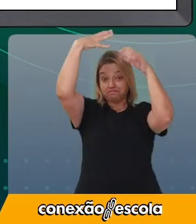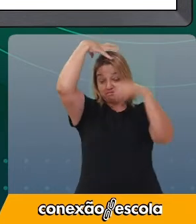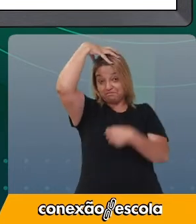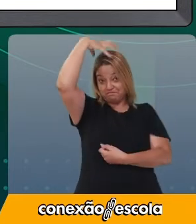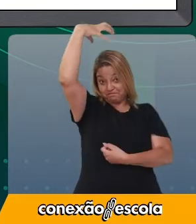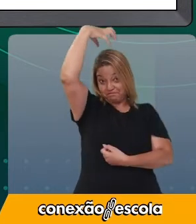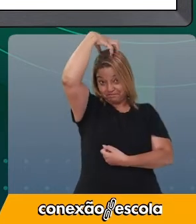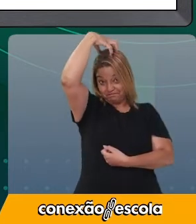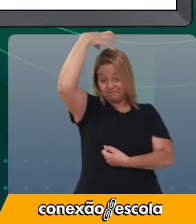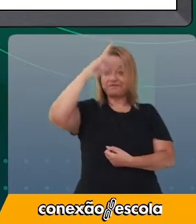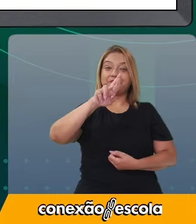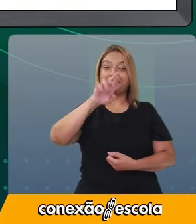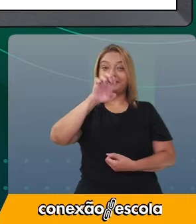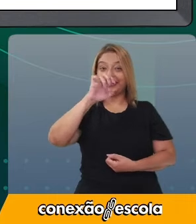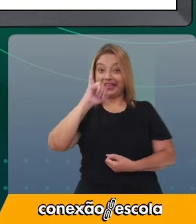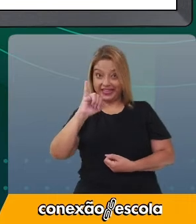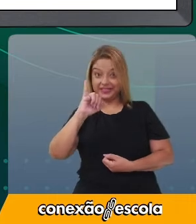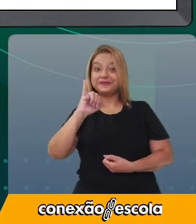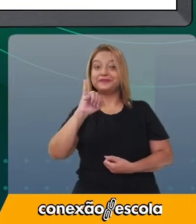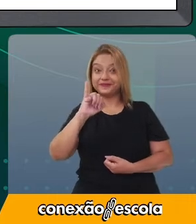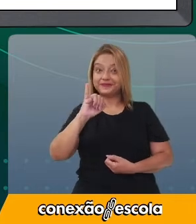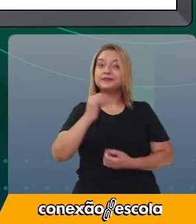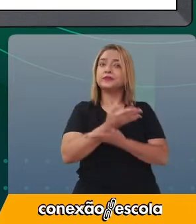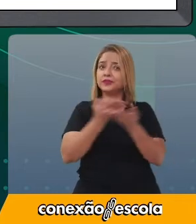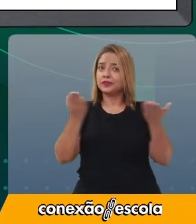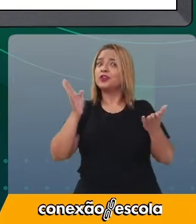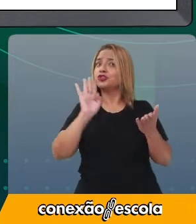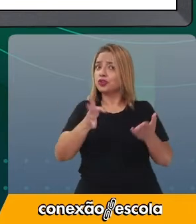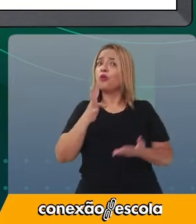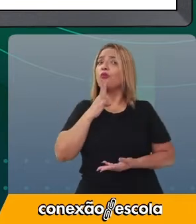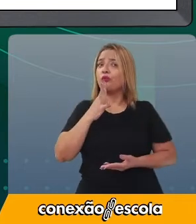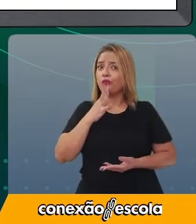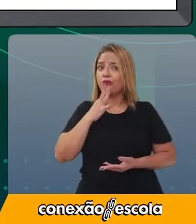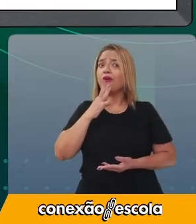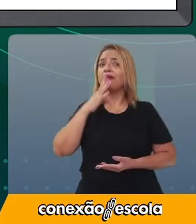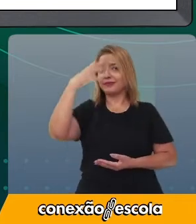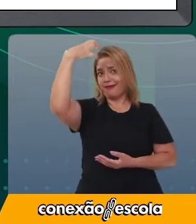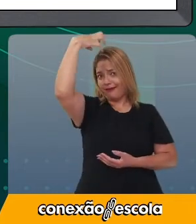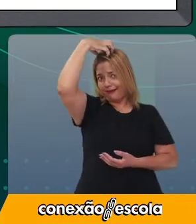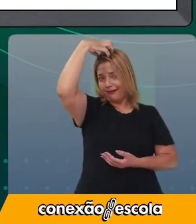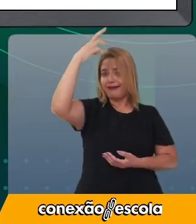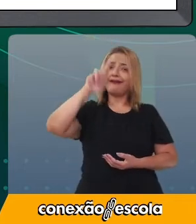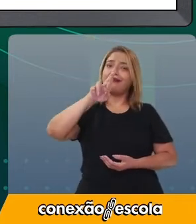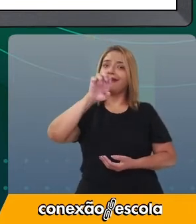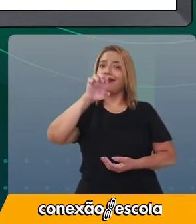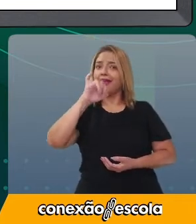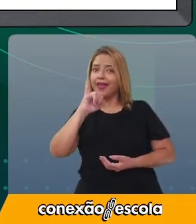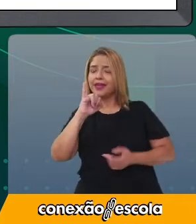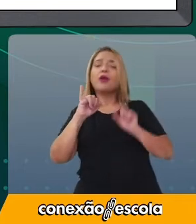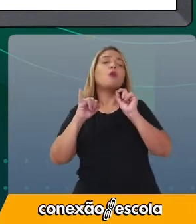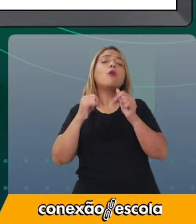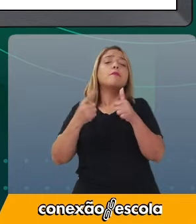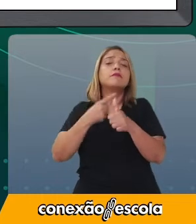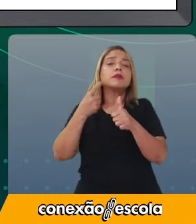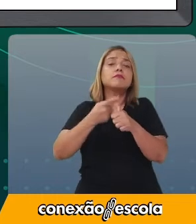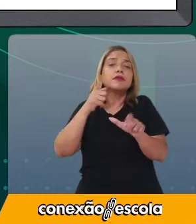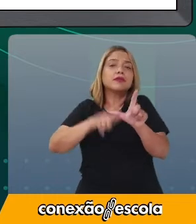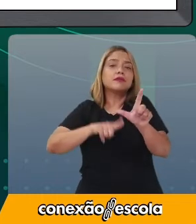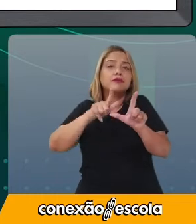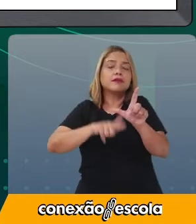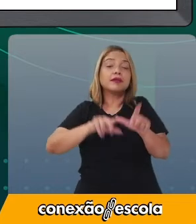Rei. Todo mundo já ouviu um conto com rei, né? Qual é a letra inicial da